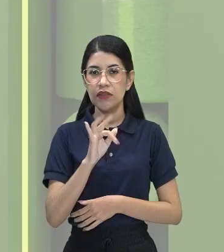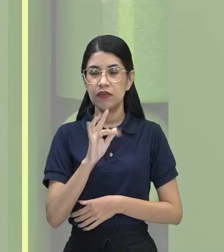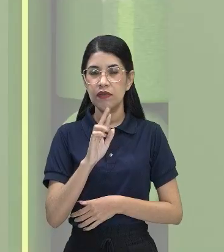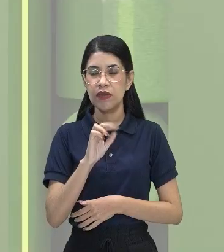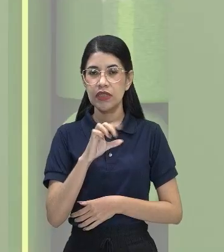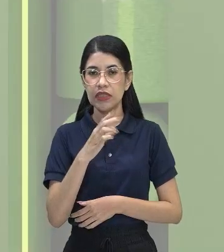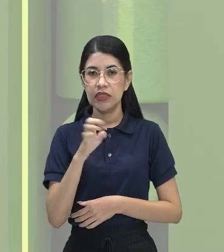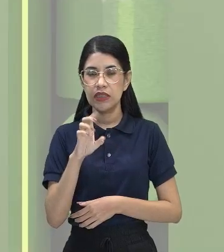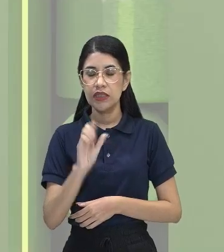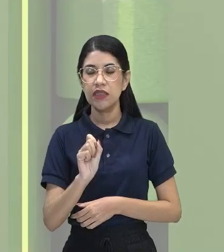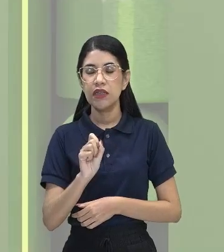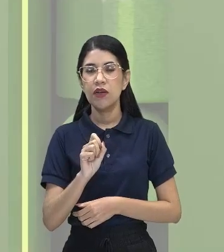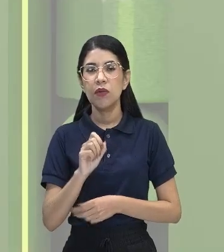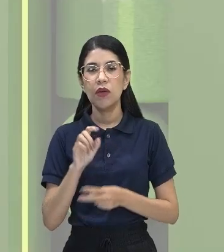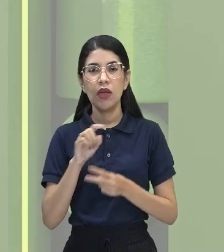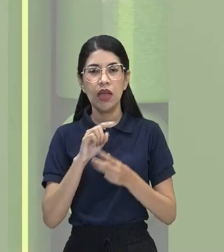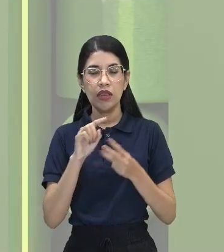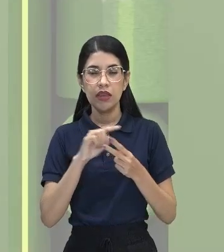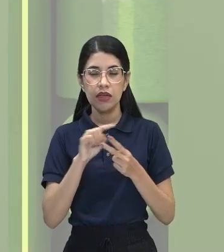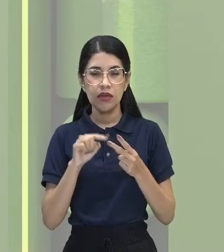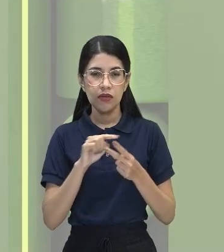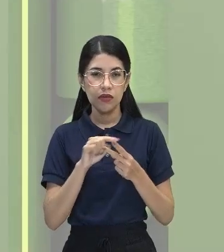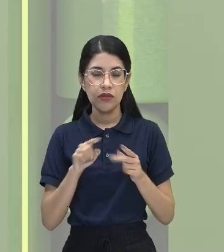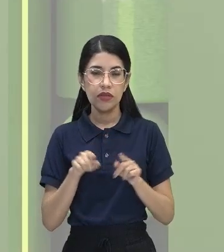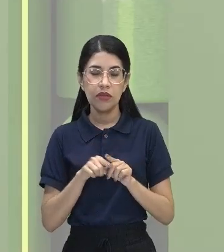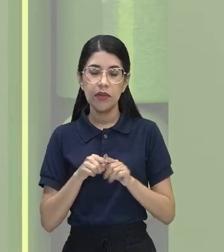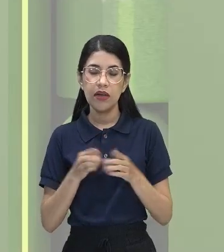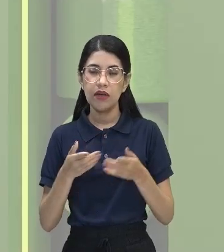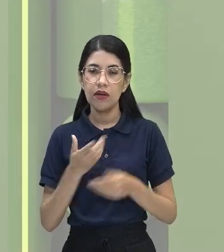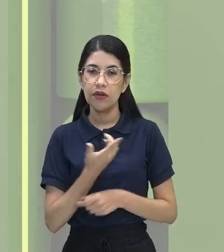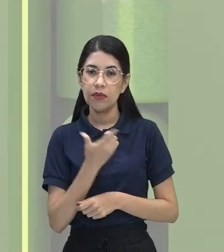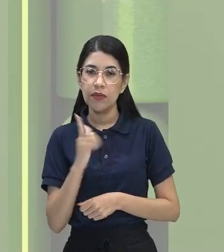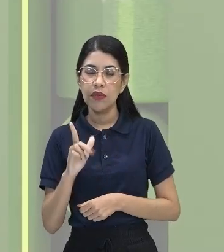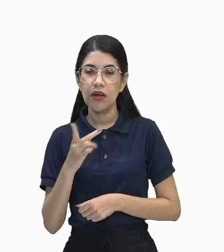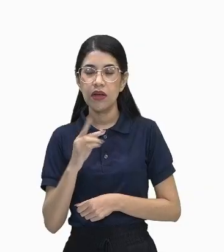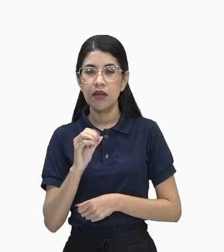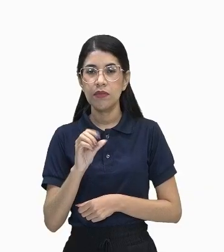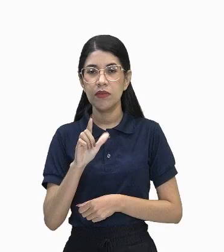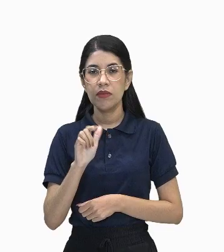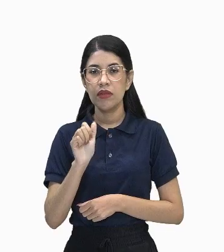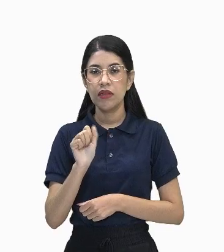superposição ou interferência, e agora nós temos a polarização.